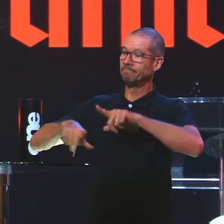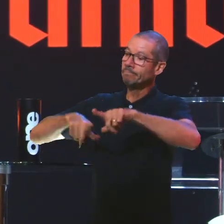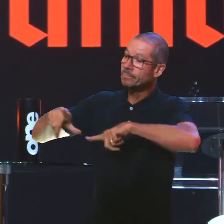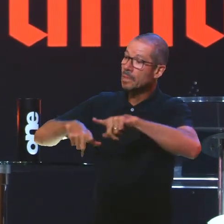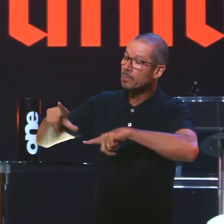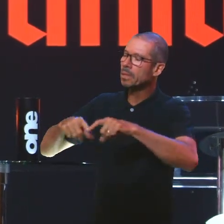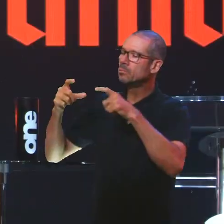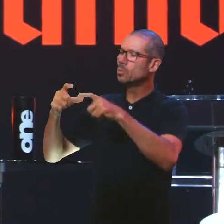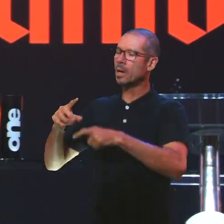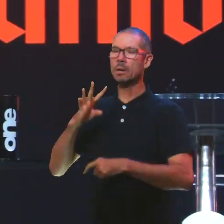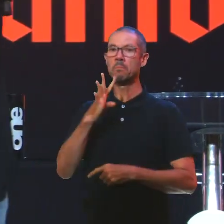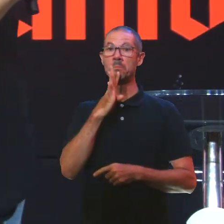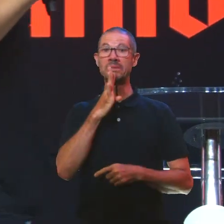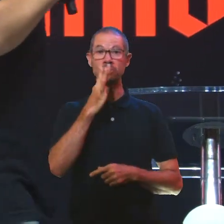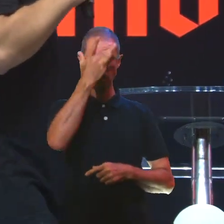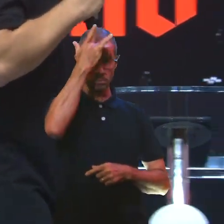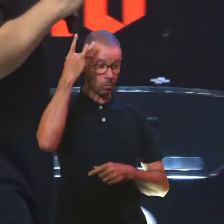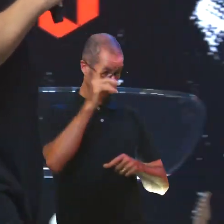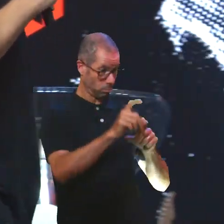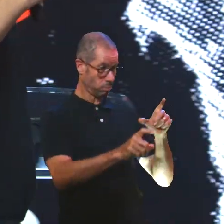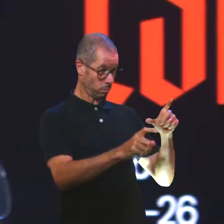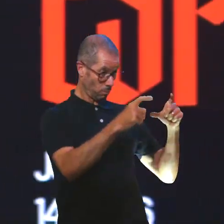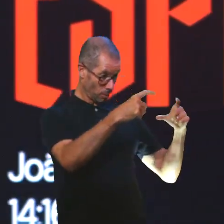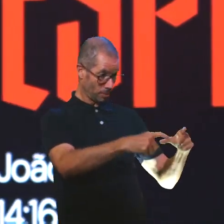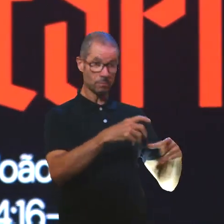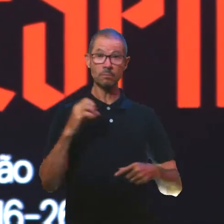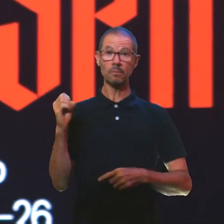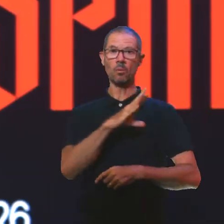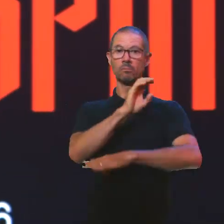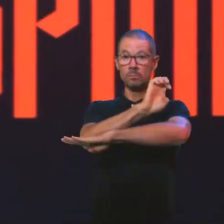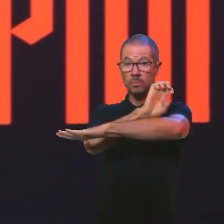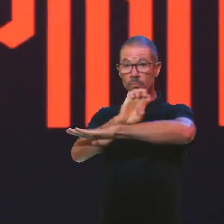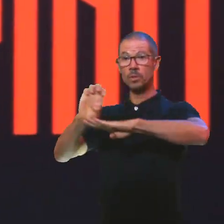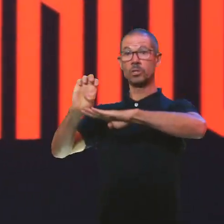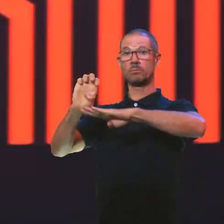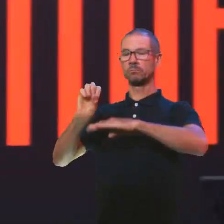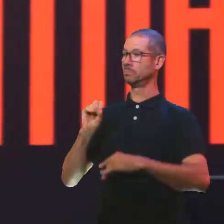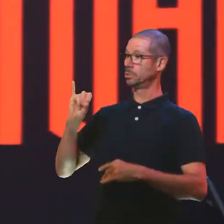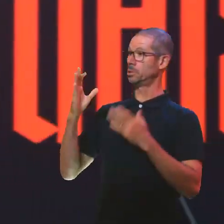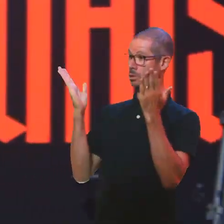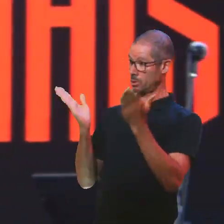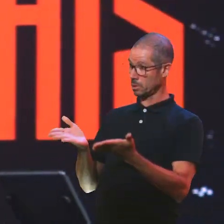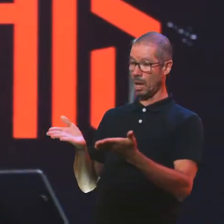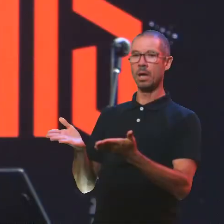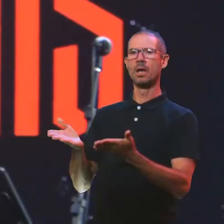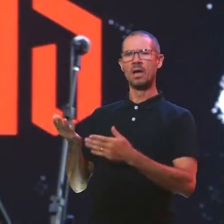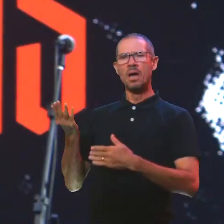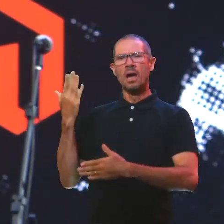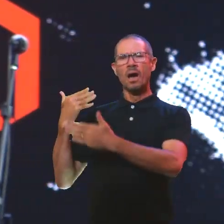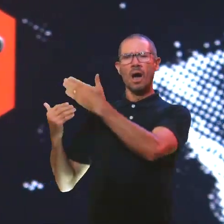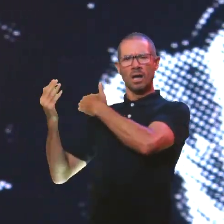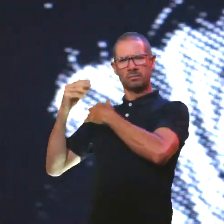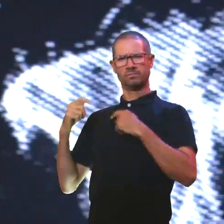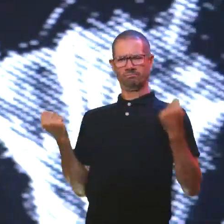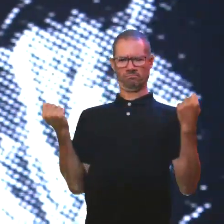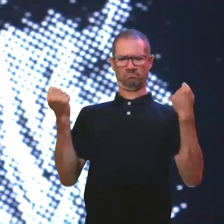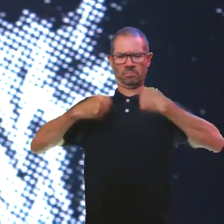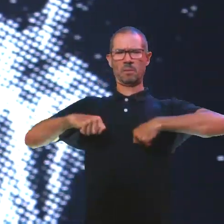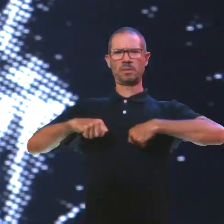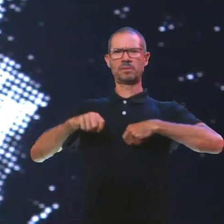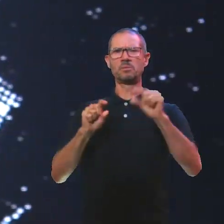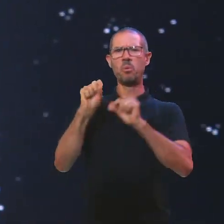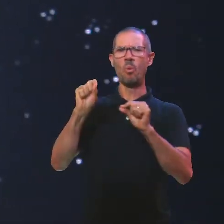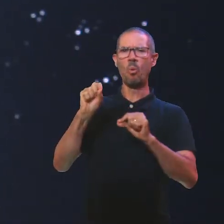as pessoas conhecem você porque é o novato, o estagiário. Se você já for um pouquinho melhor aí, mais capacitado,